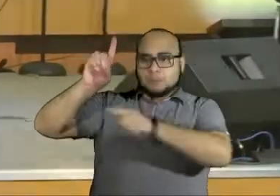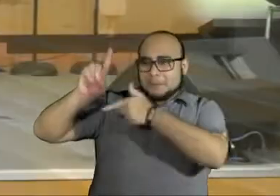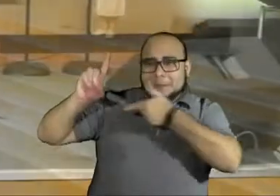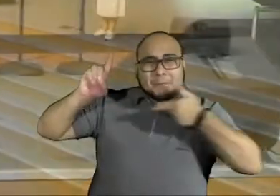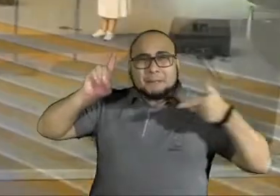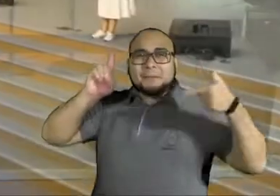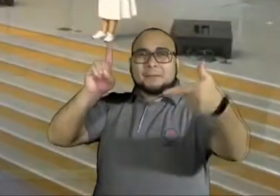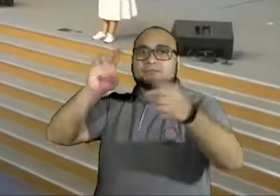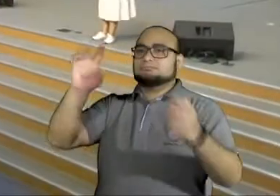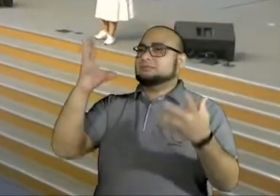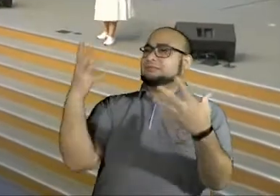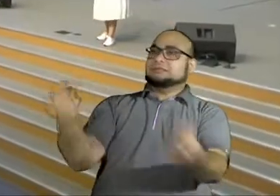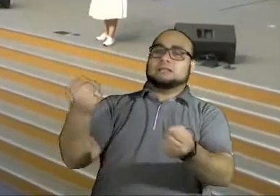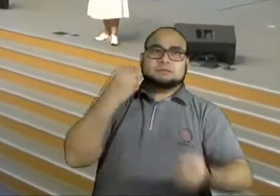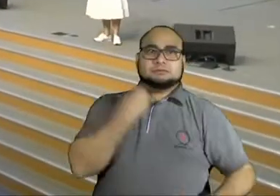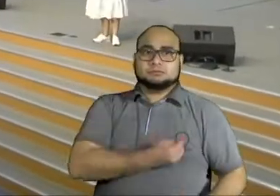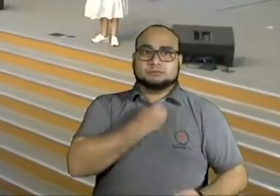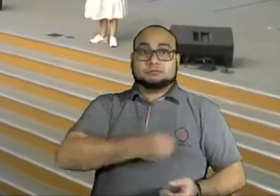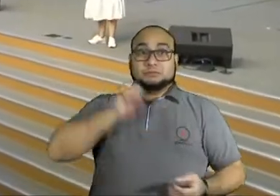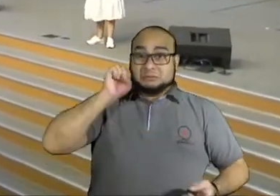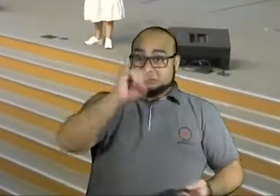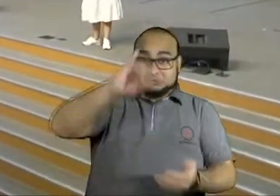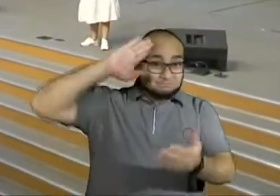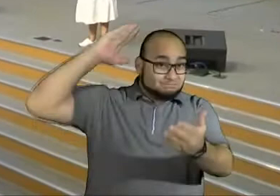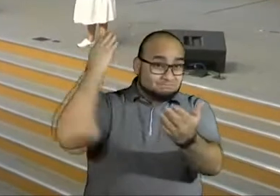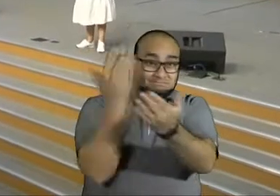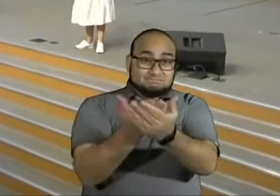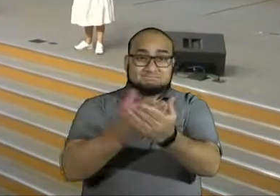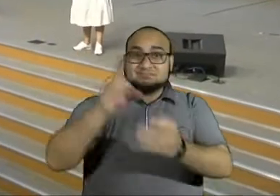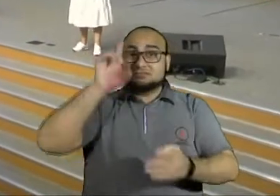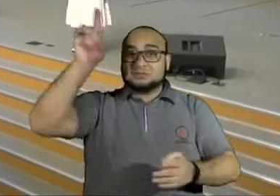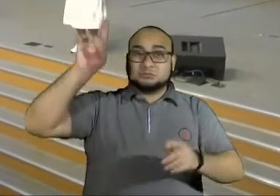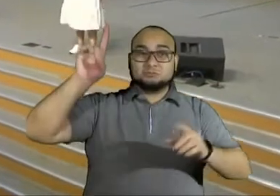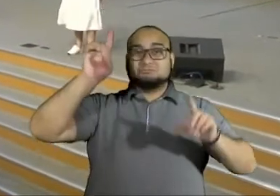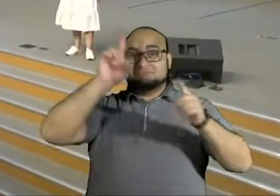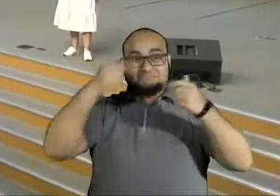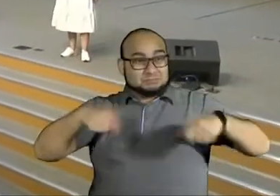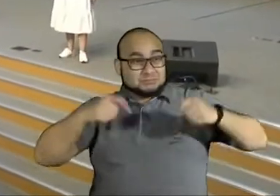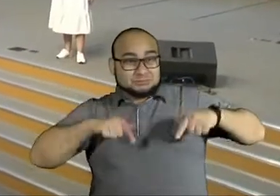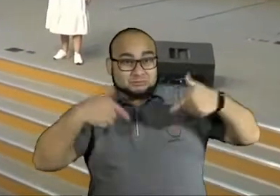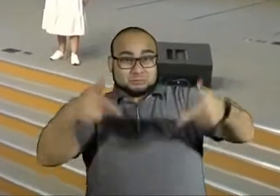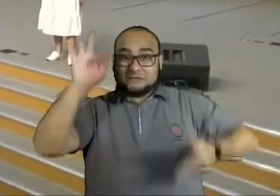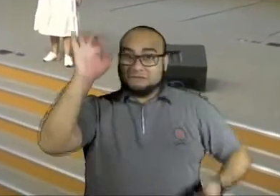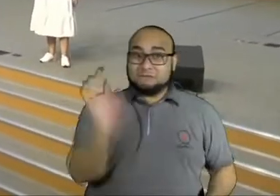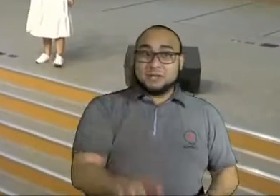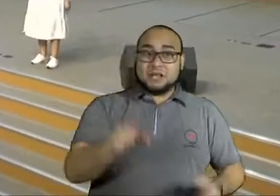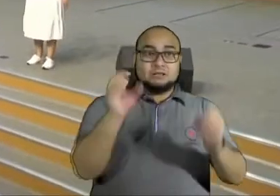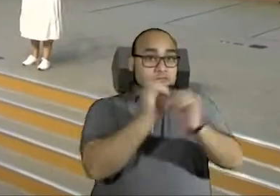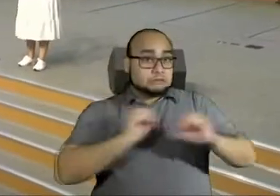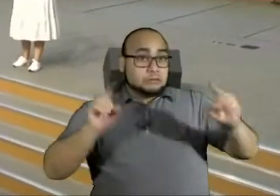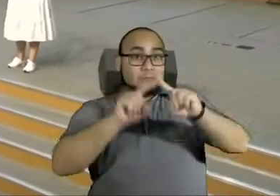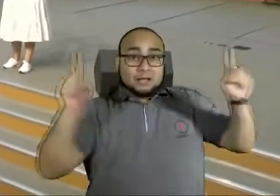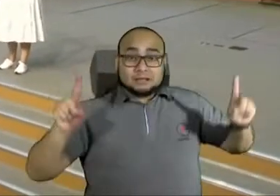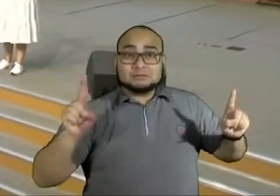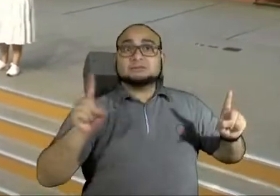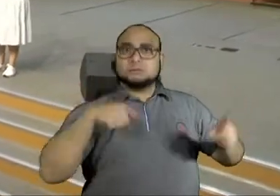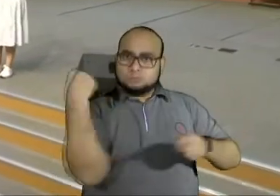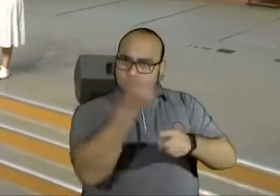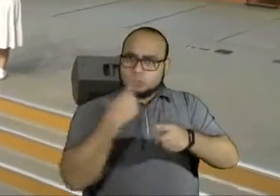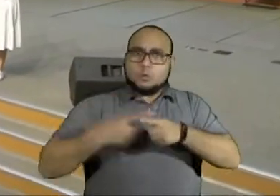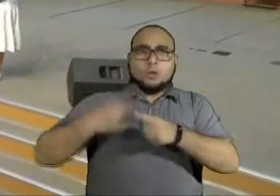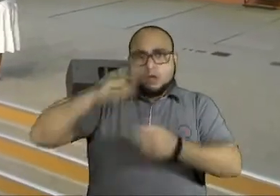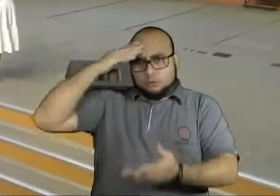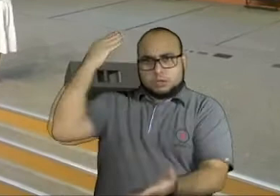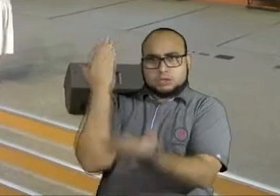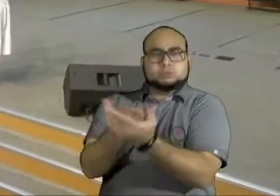quem crê. Porque Deus não precisa de fé para fazer. E por que ainda assim eu creio, Camila? Porque Deus não precisa de fé para